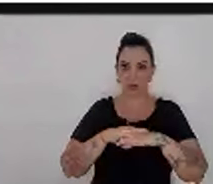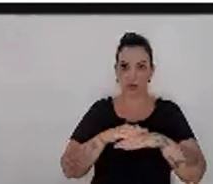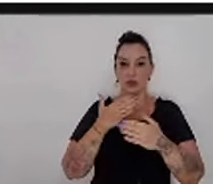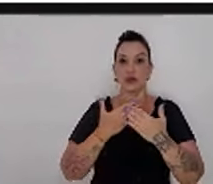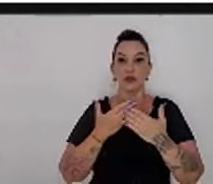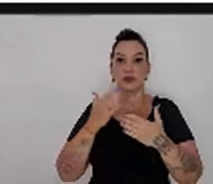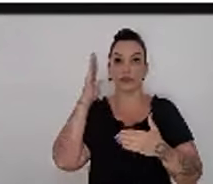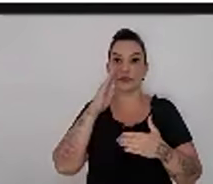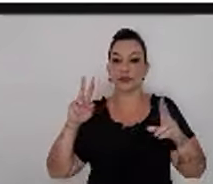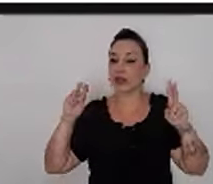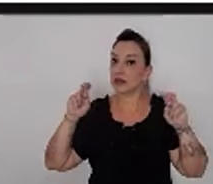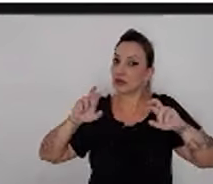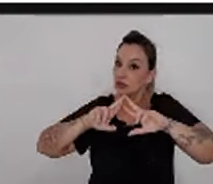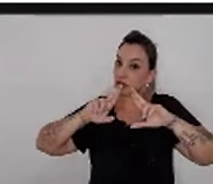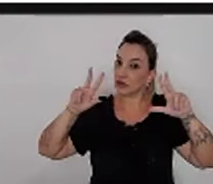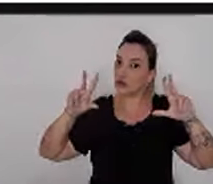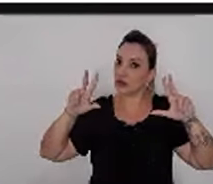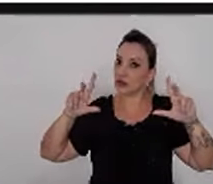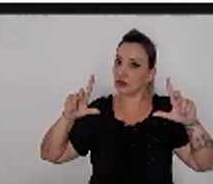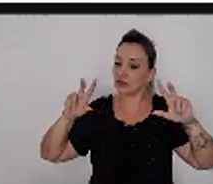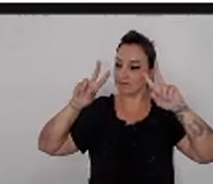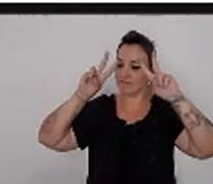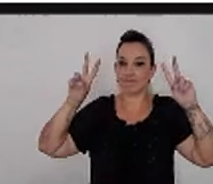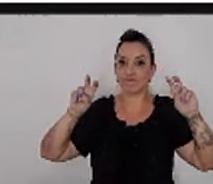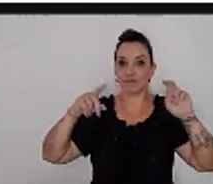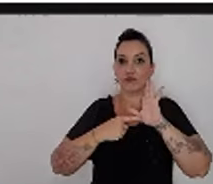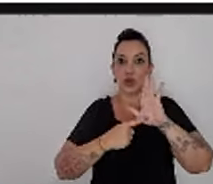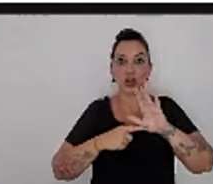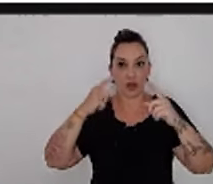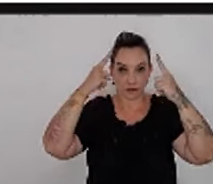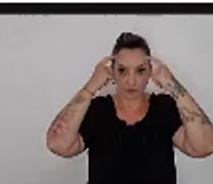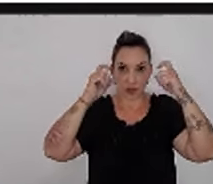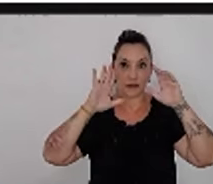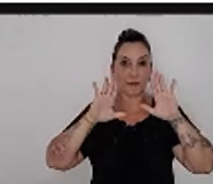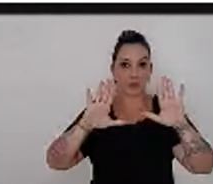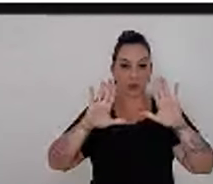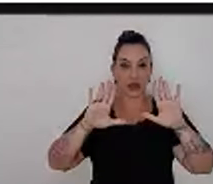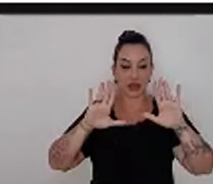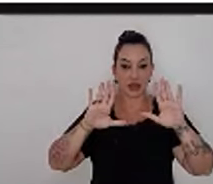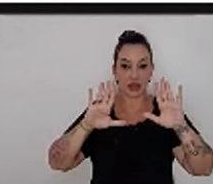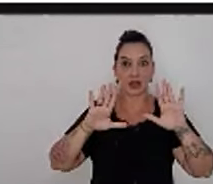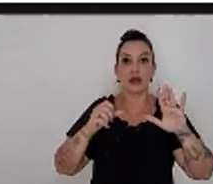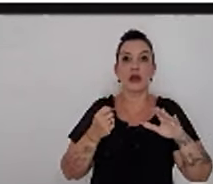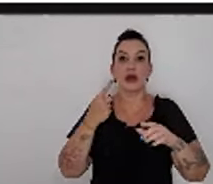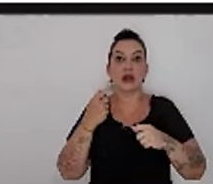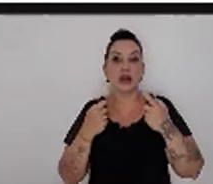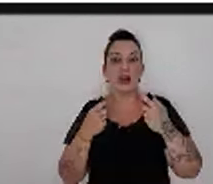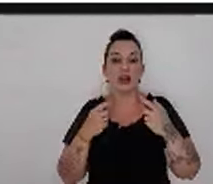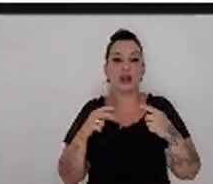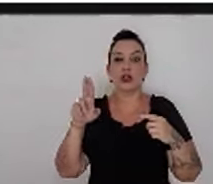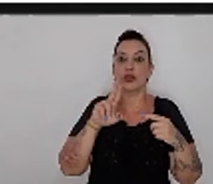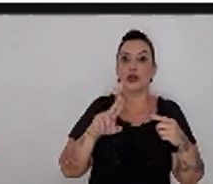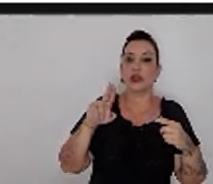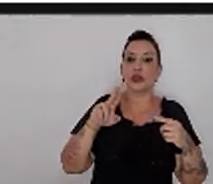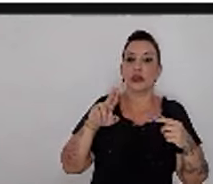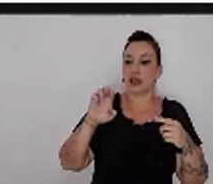feitos estudos no Brasil sobre essas diferentes expressões da violência, porém, ainda são exíguos os estudos com